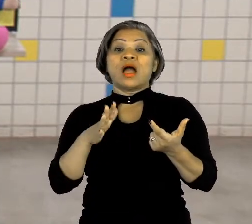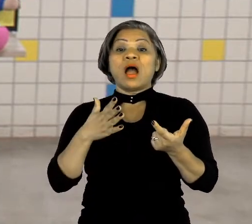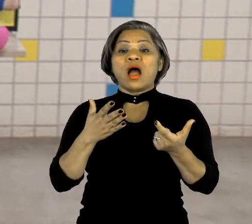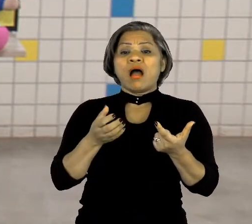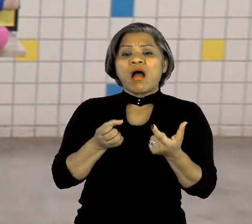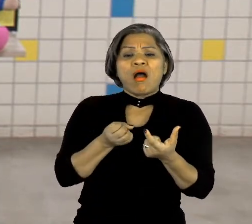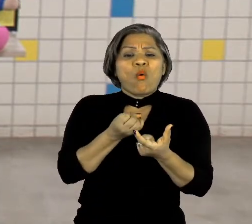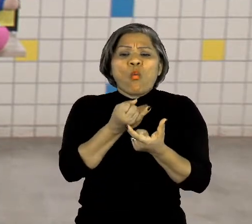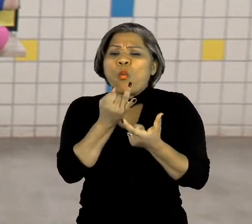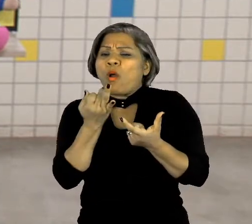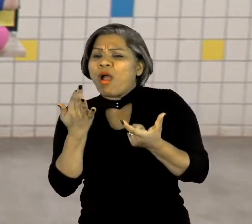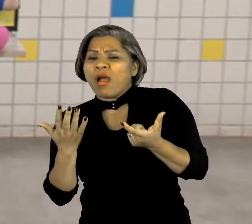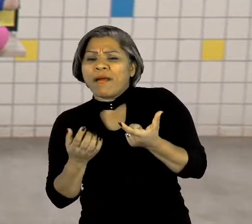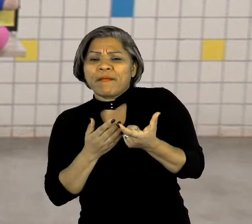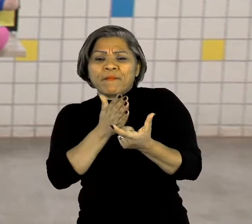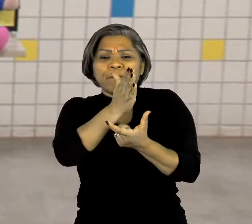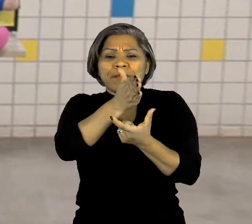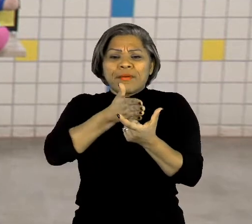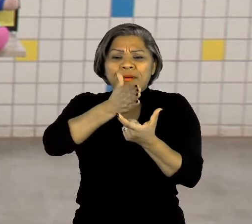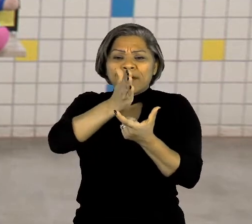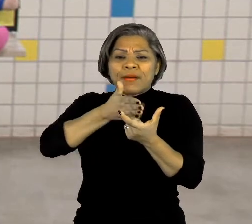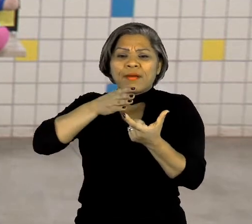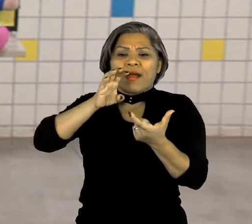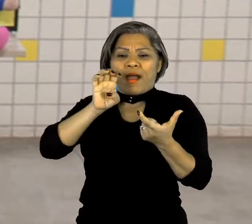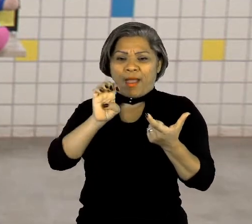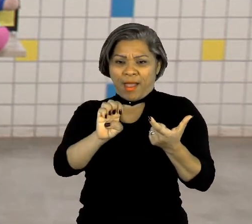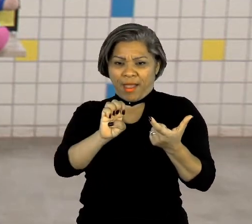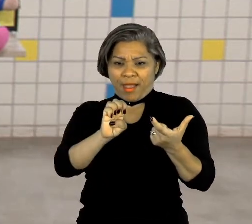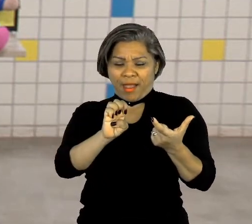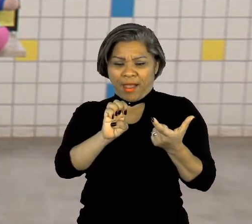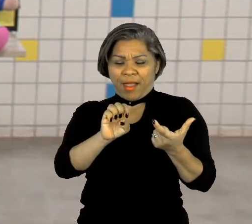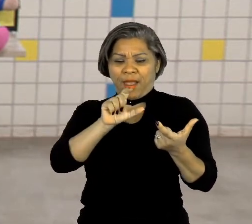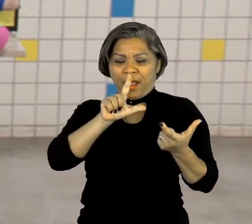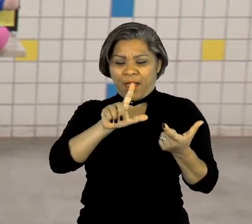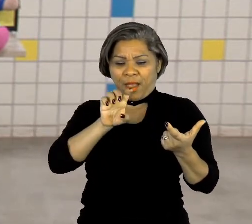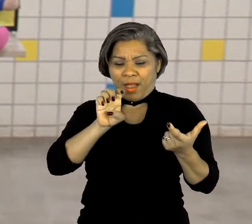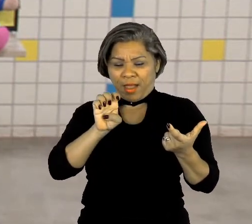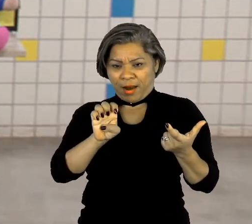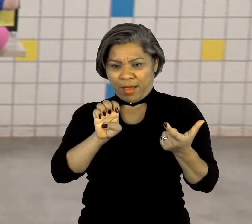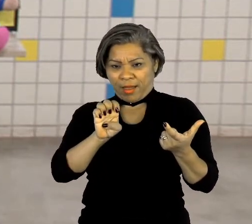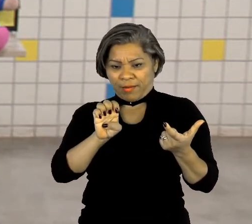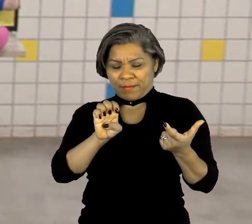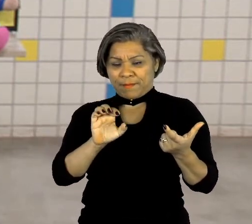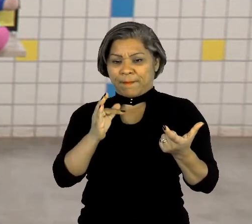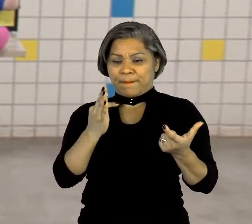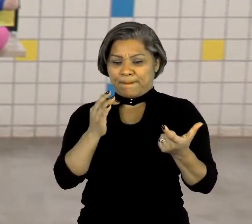cortamos? Vamos ver? Lé,